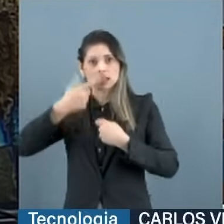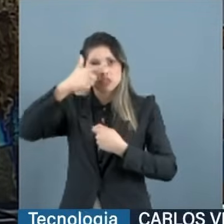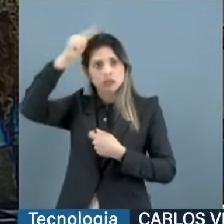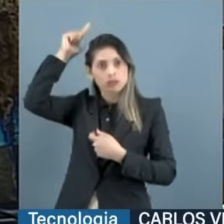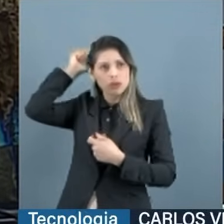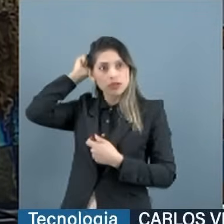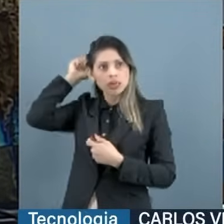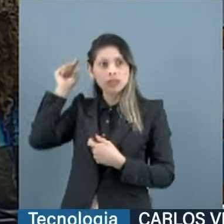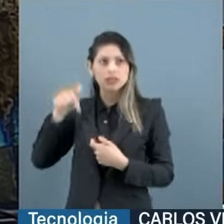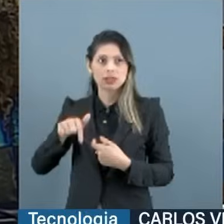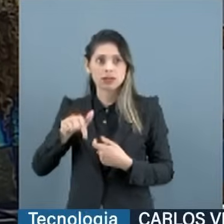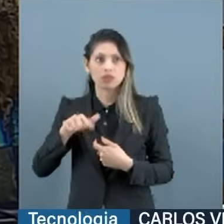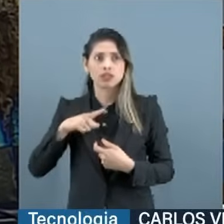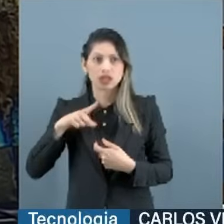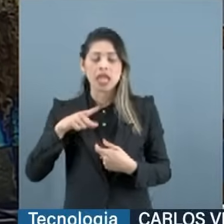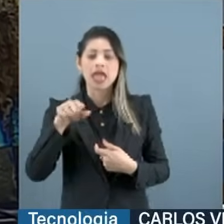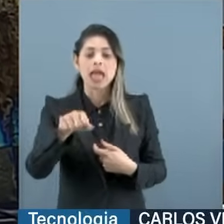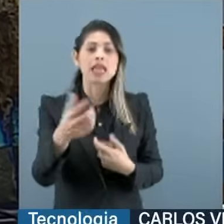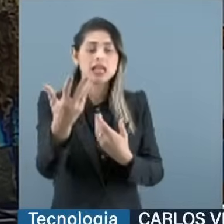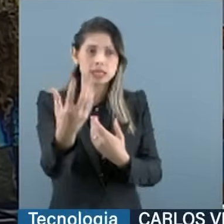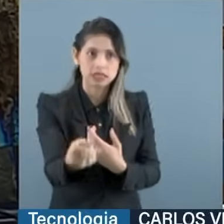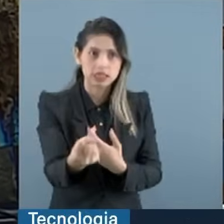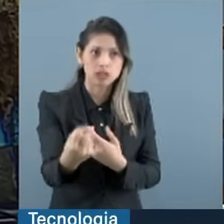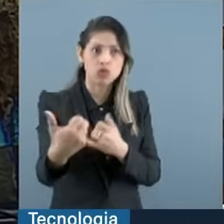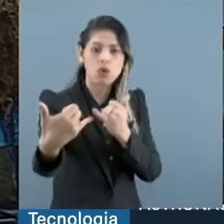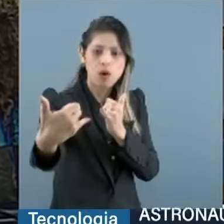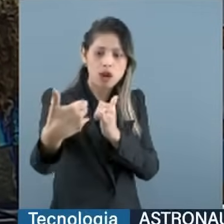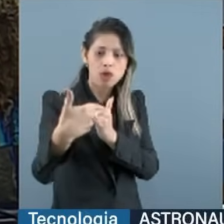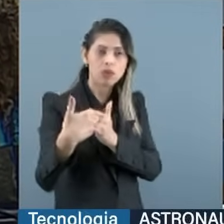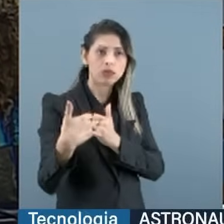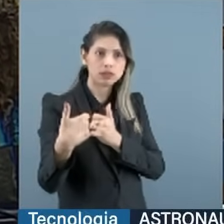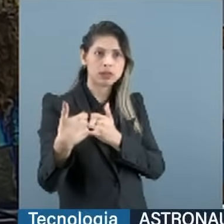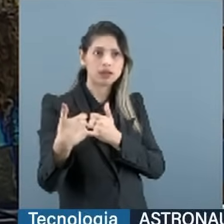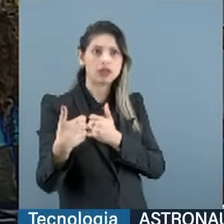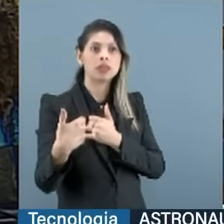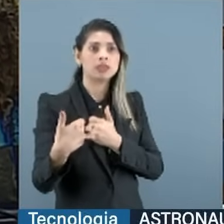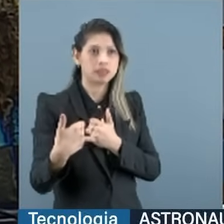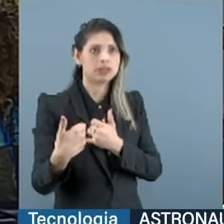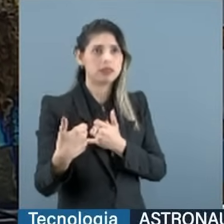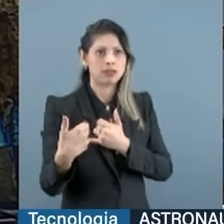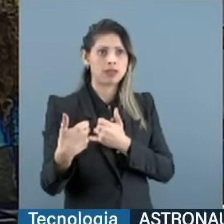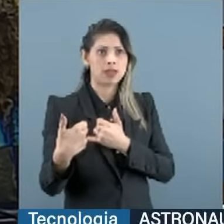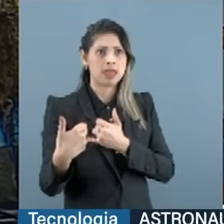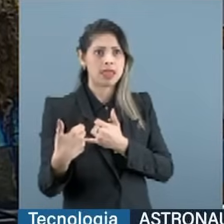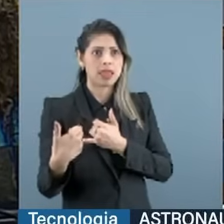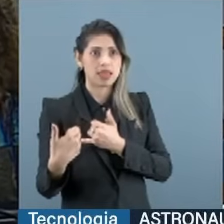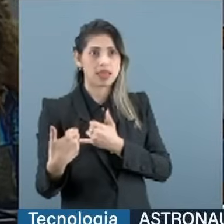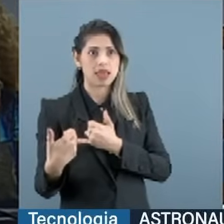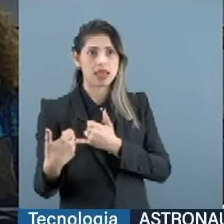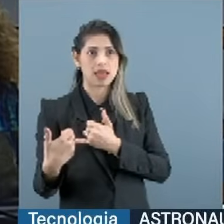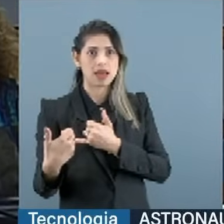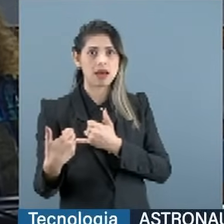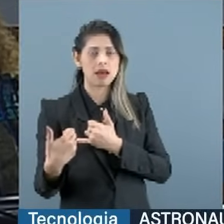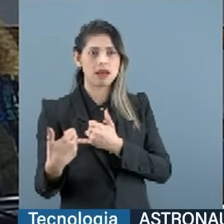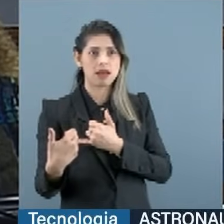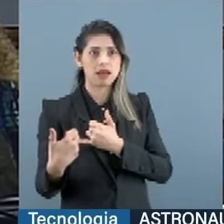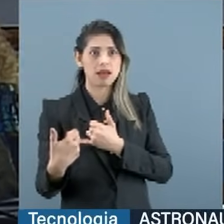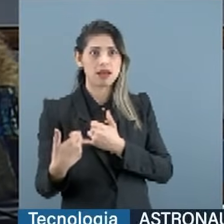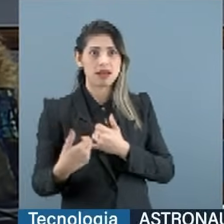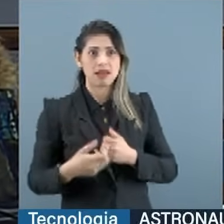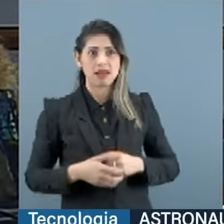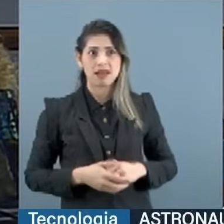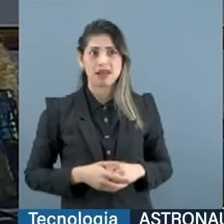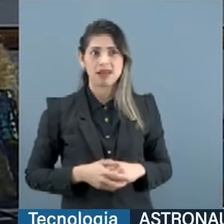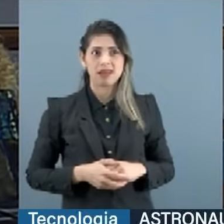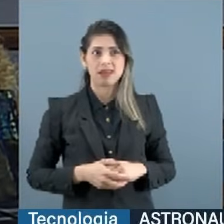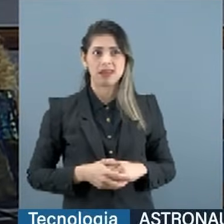que eu assumisse a autoria desse grampo, lembrando que à época eu era o hacker da Lava Jato, né? Então seria